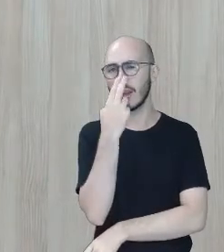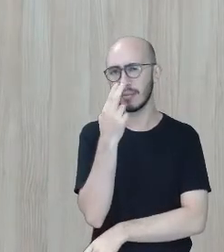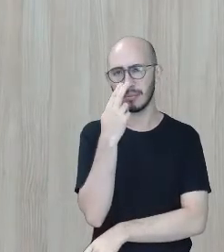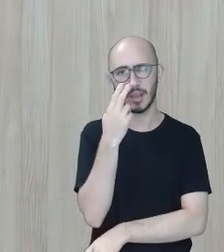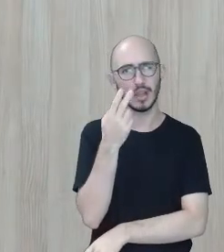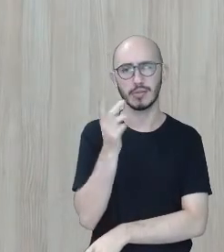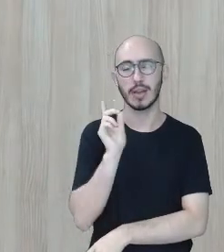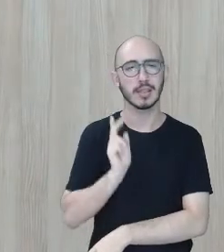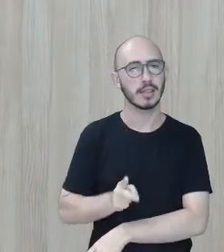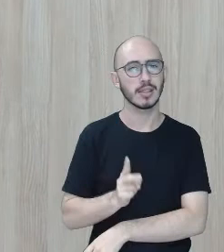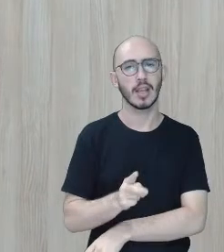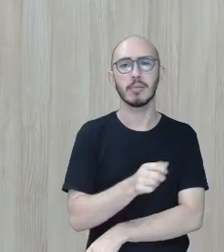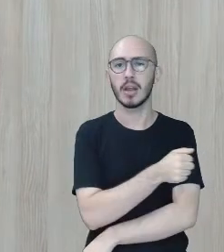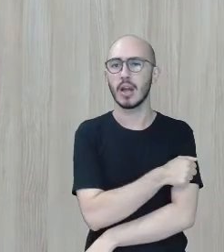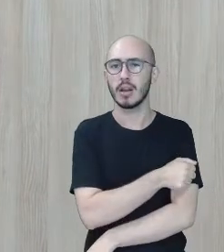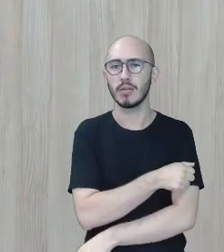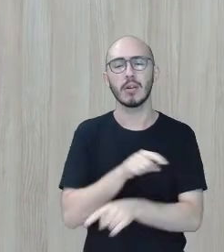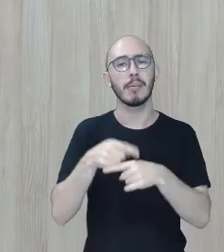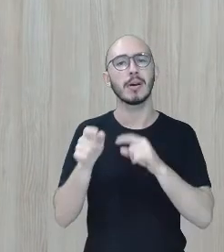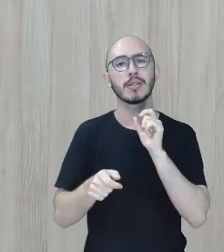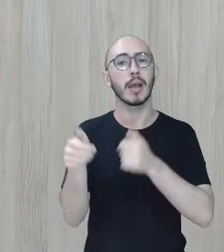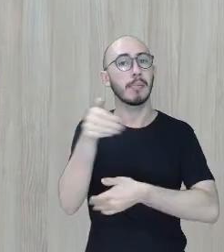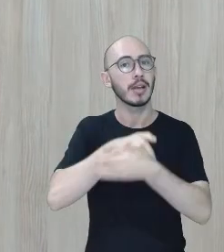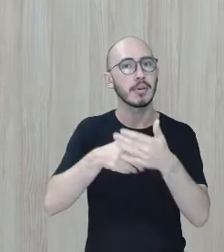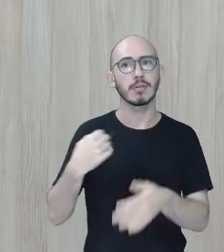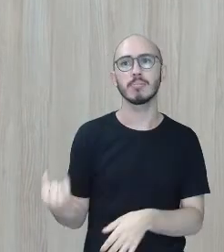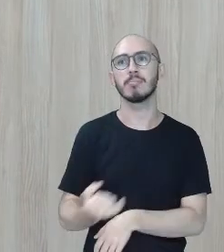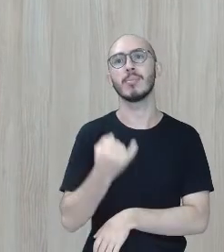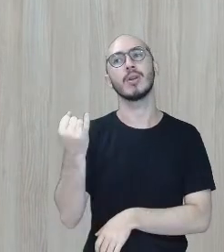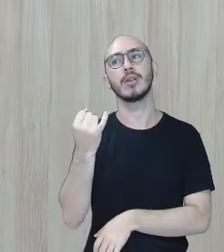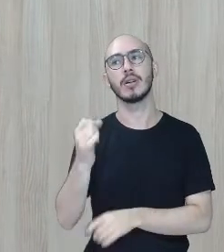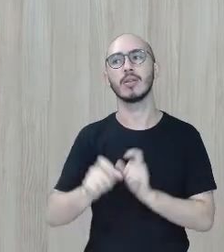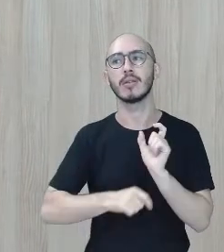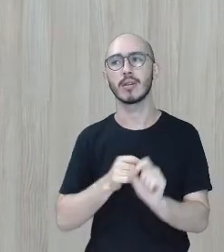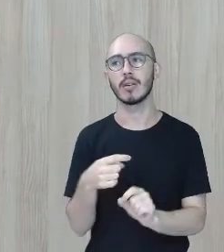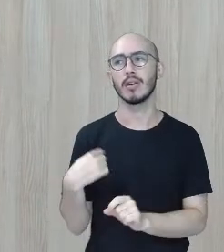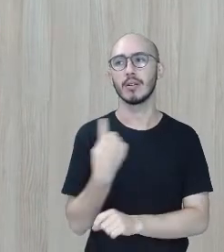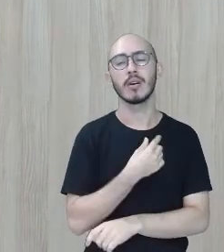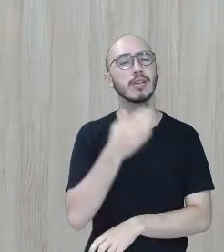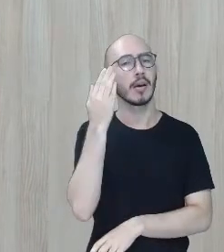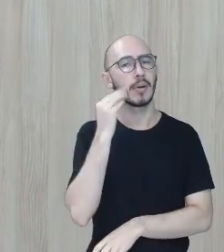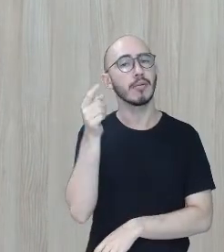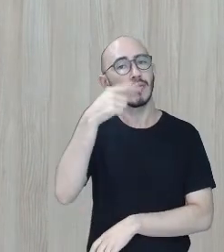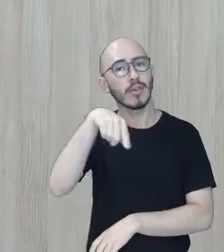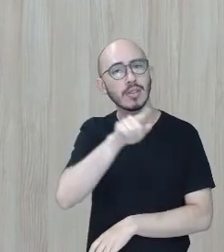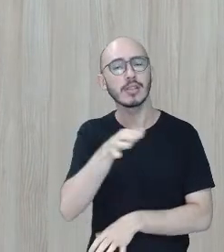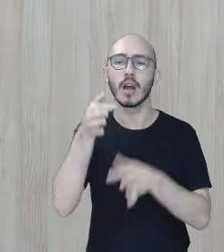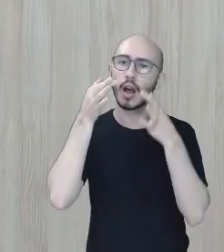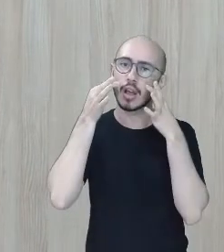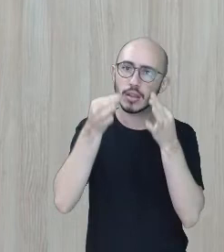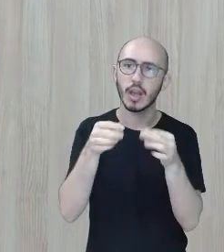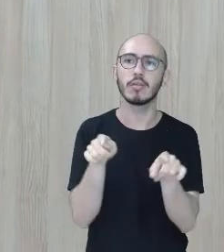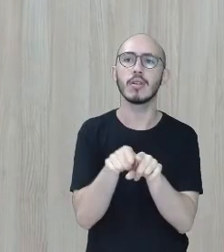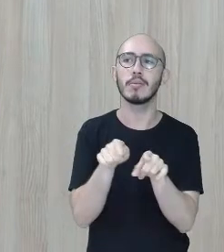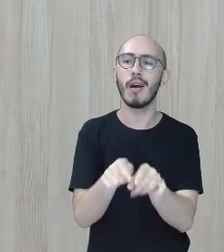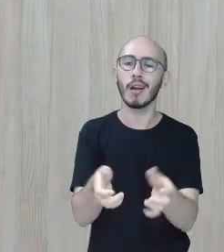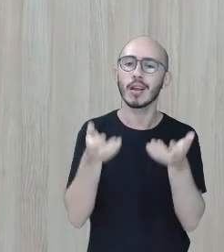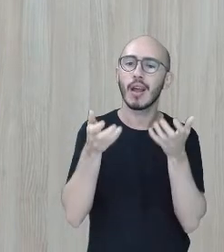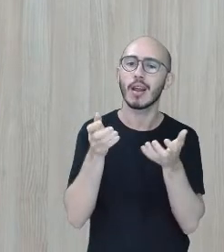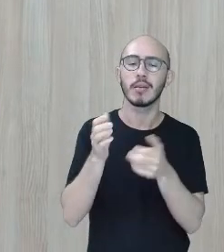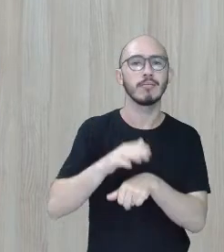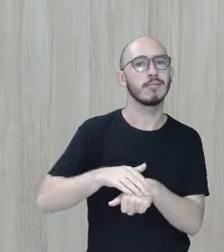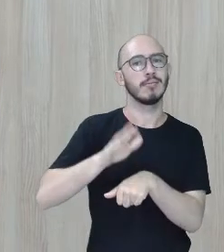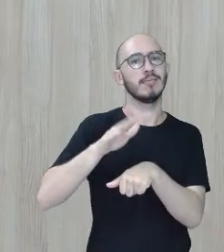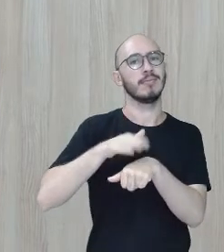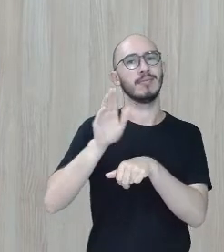são os mesmos, mas é muito importante essa participação de vocês, porque nós sabemos que vocês estão atentos, estão querendo sempre